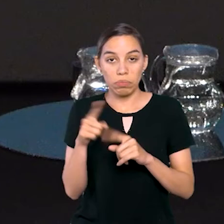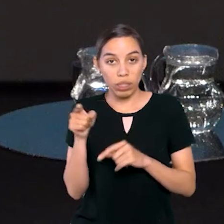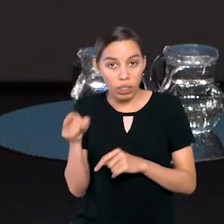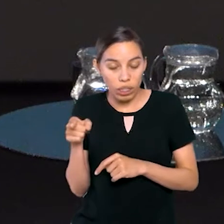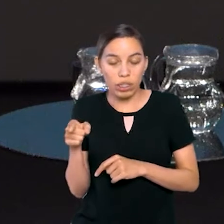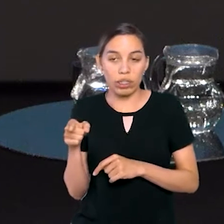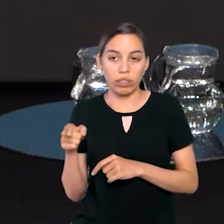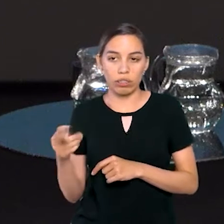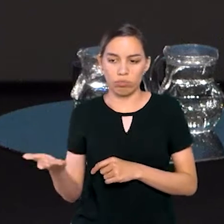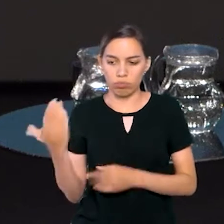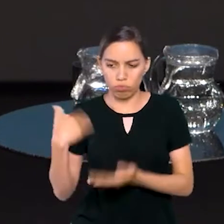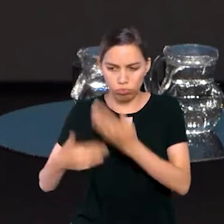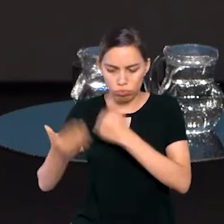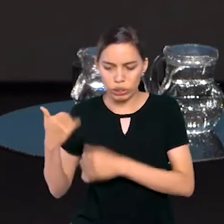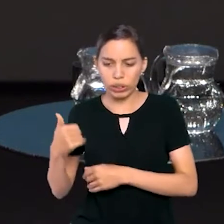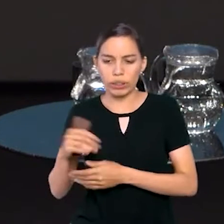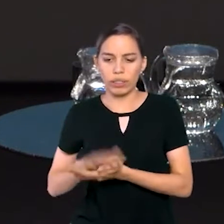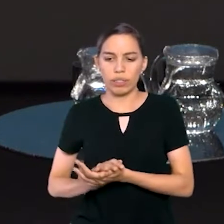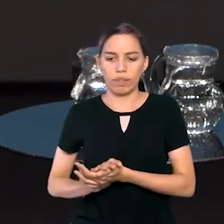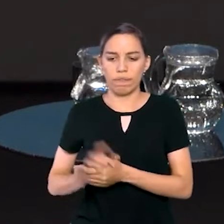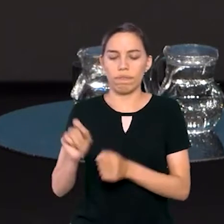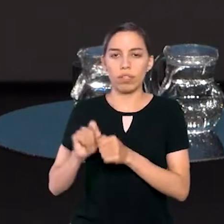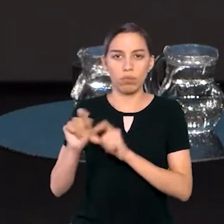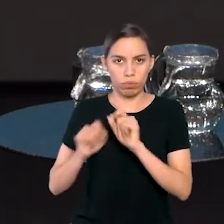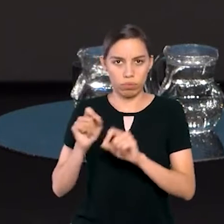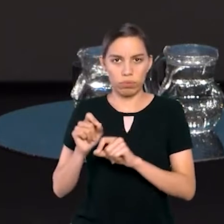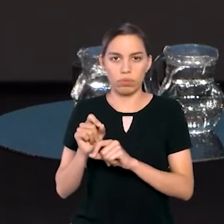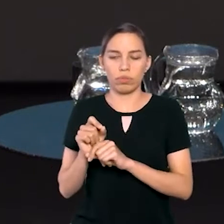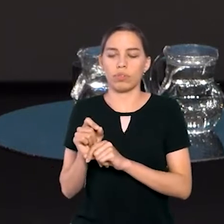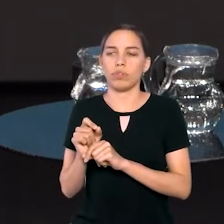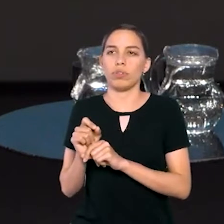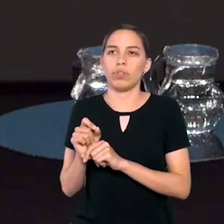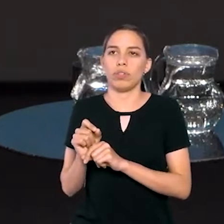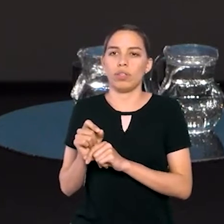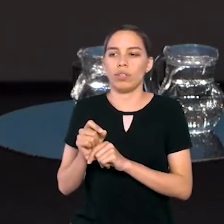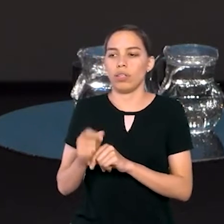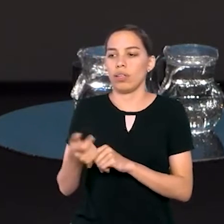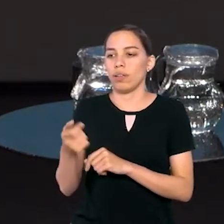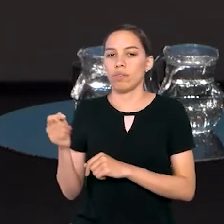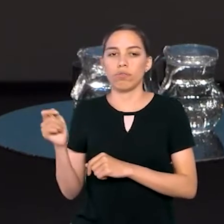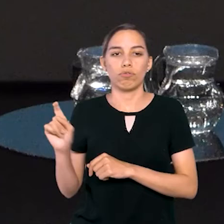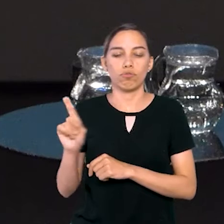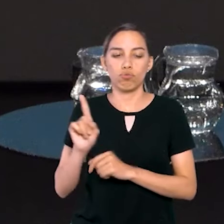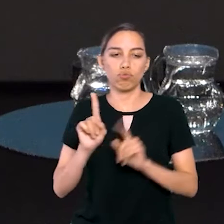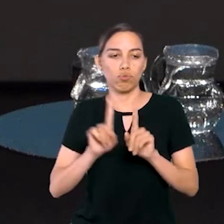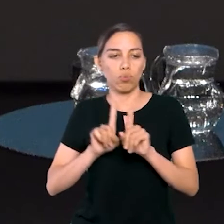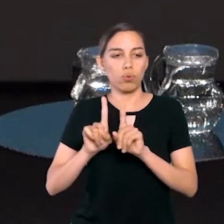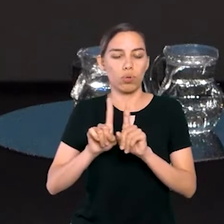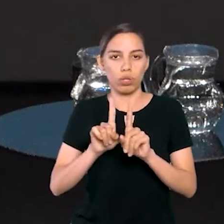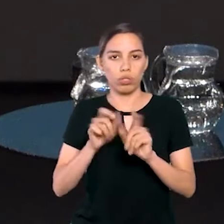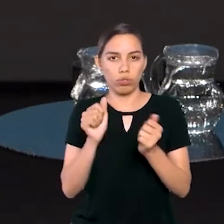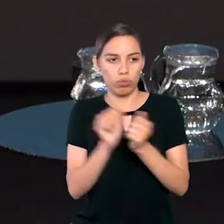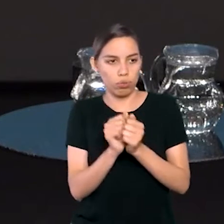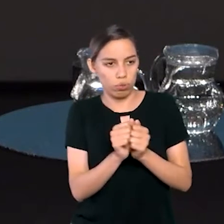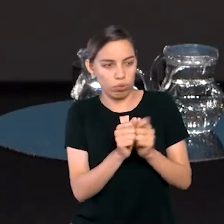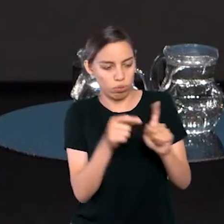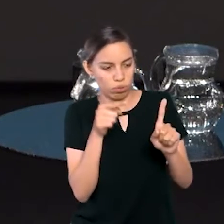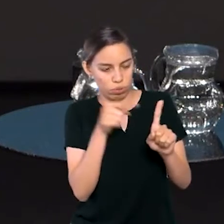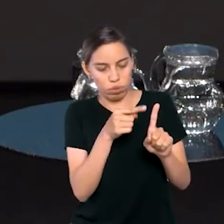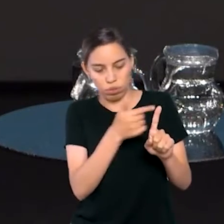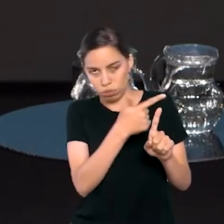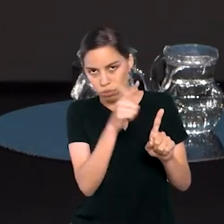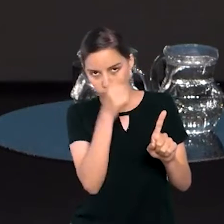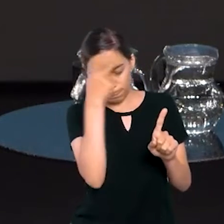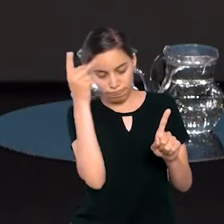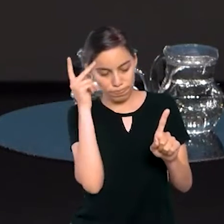Juruna se movia por aí com um gravador, o Maxuara, jovem, já acompanhava o Mário Juruna com